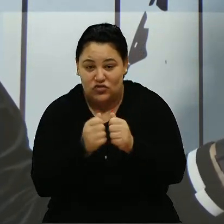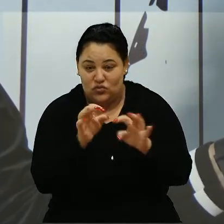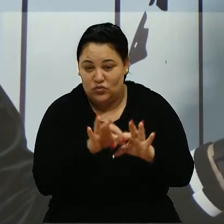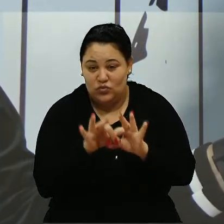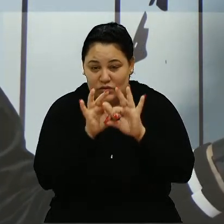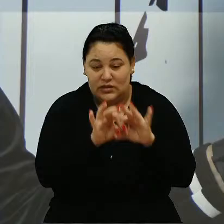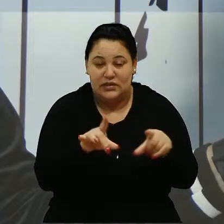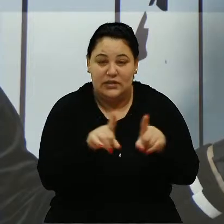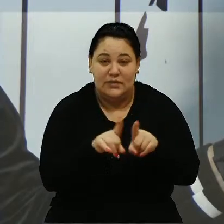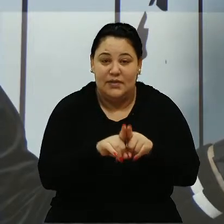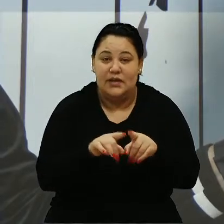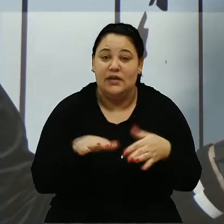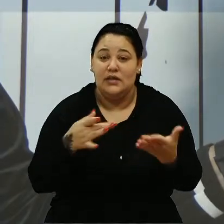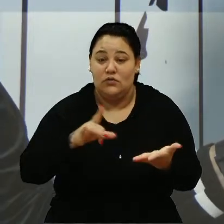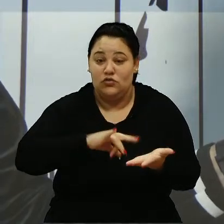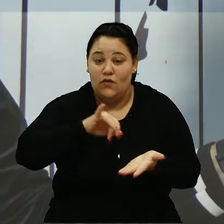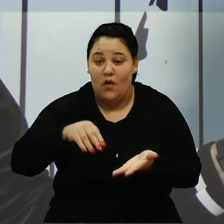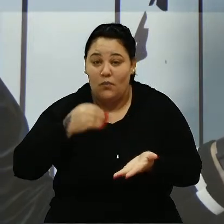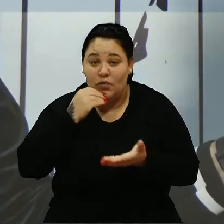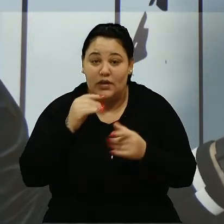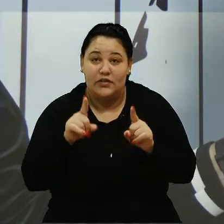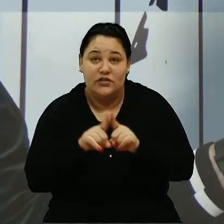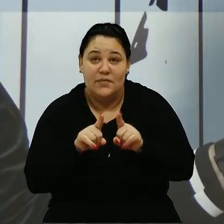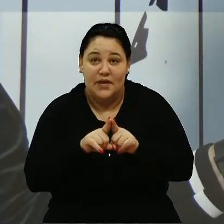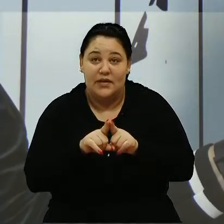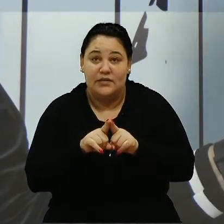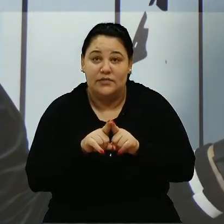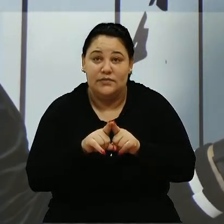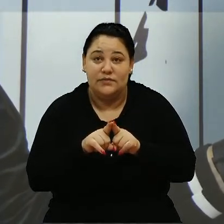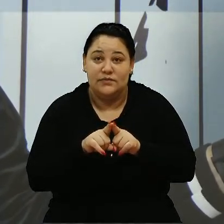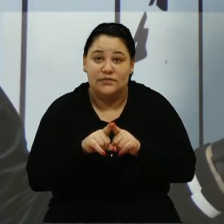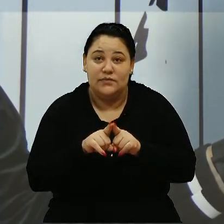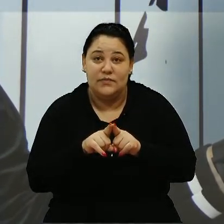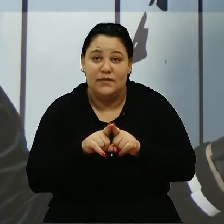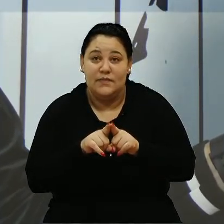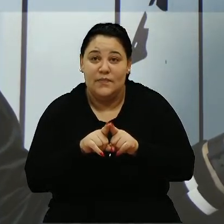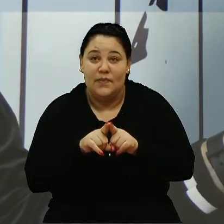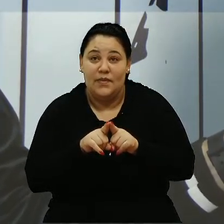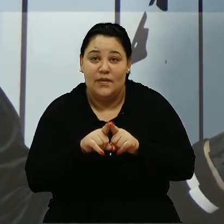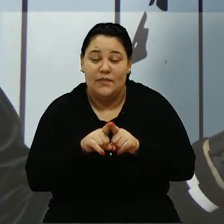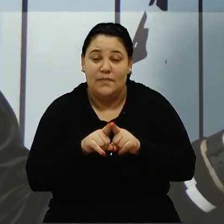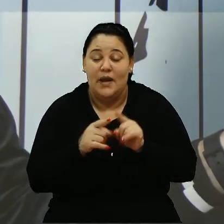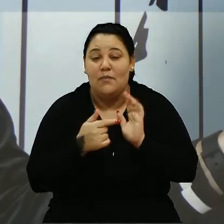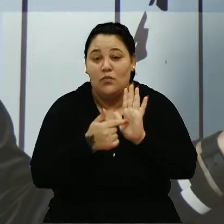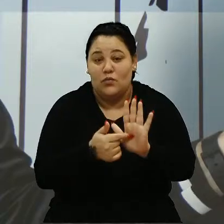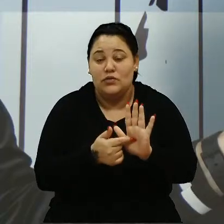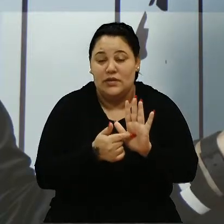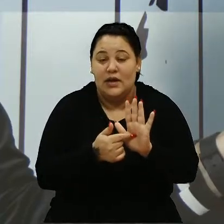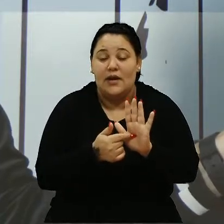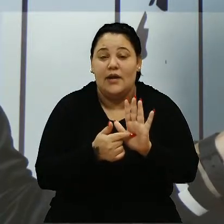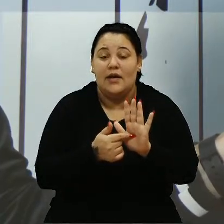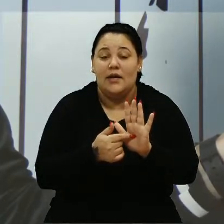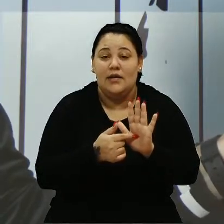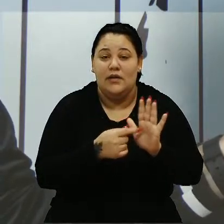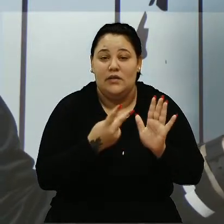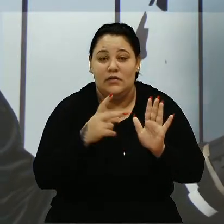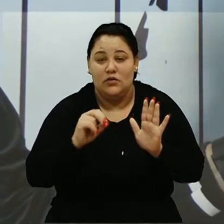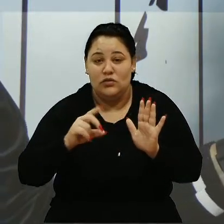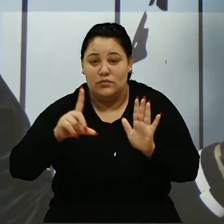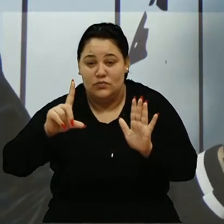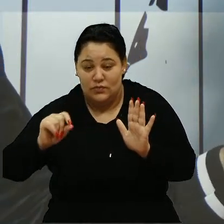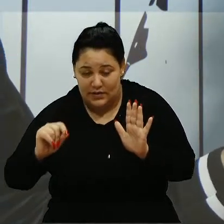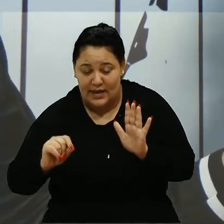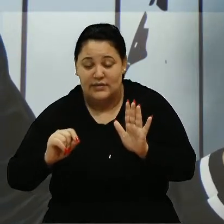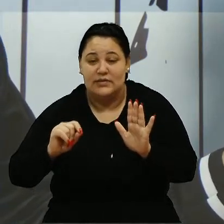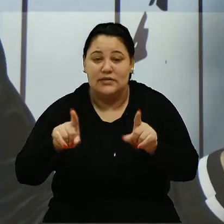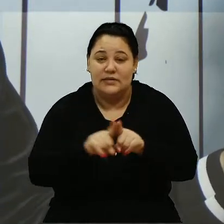Então, tive a oportunidade até de ter ido ao México para expor isso em 2010, que é o envolvimento. Infelizmente, eu não vou aqui trazer os motivos,